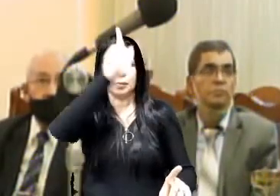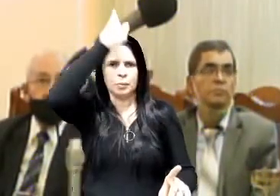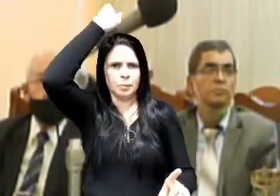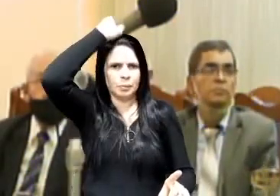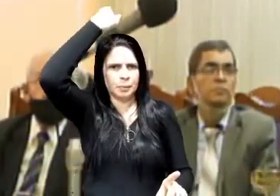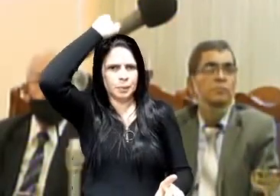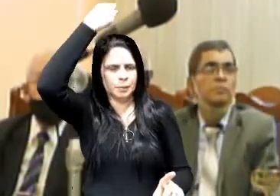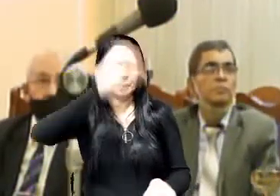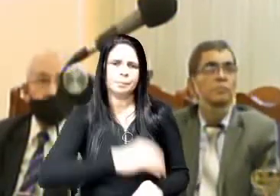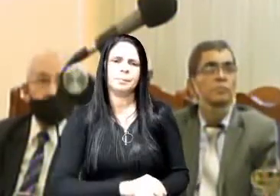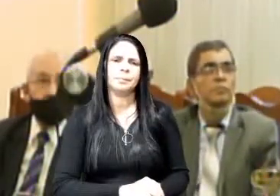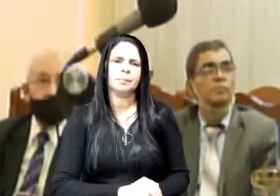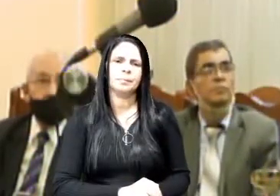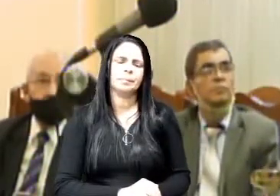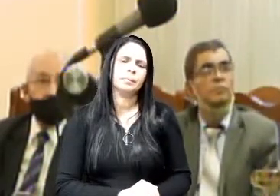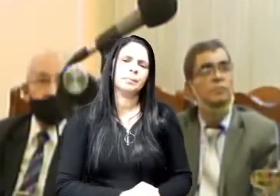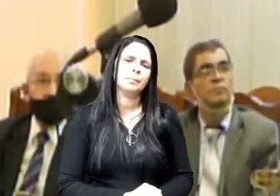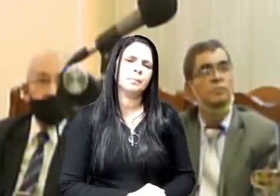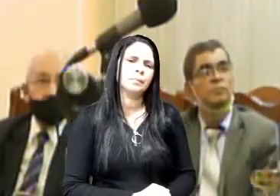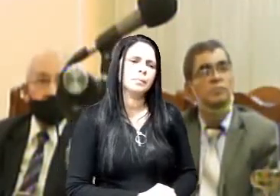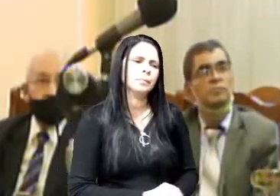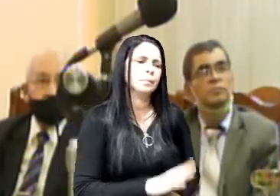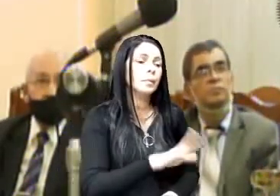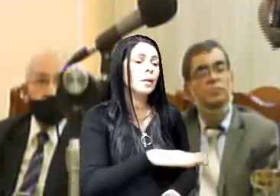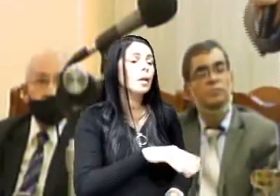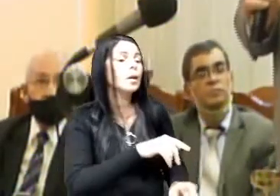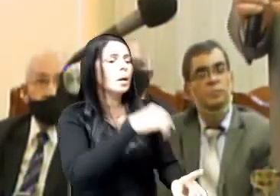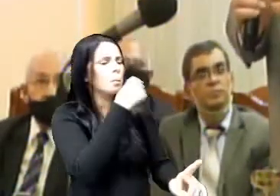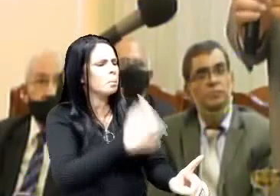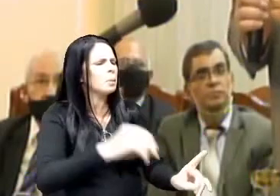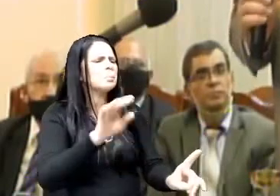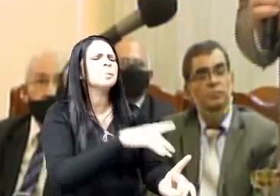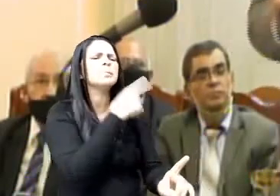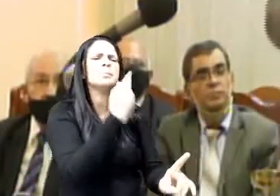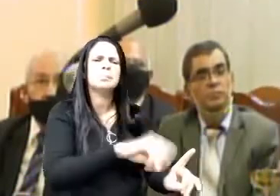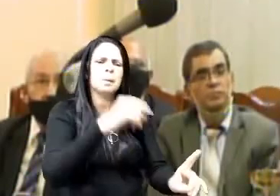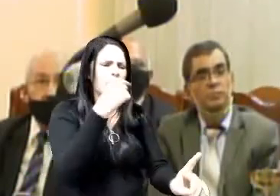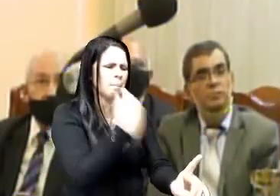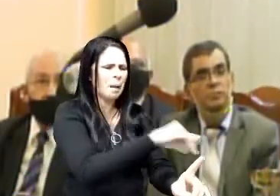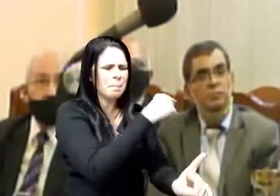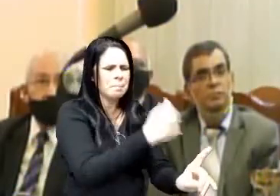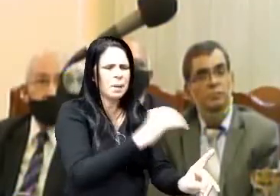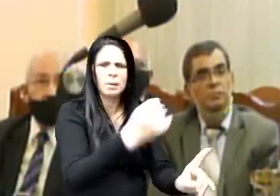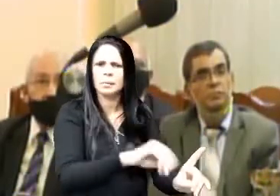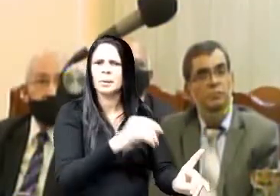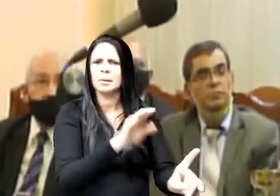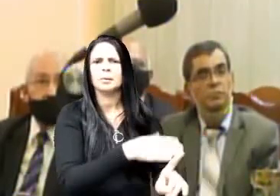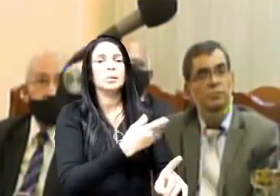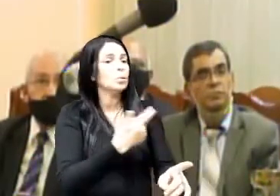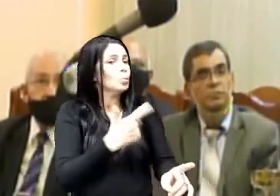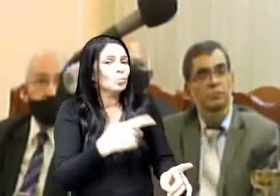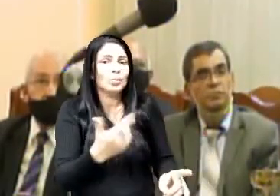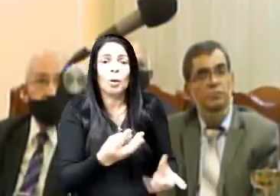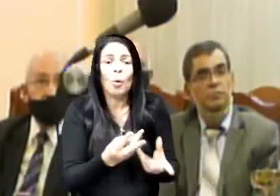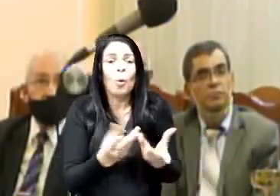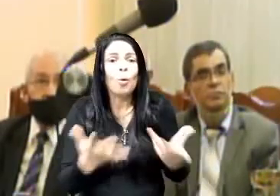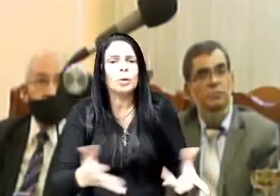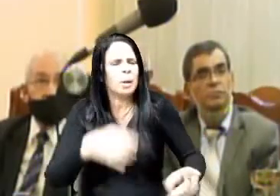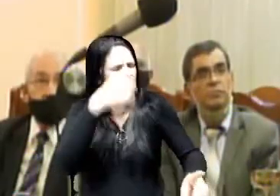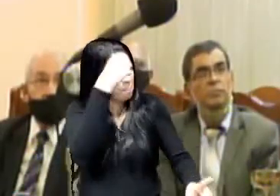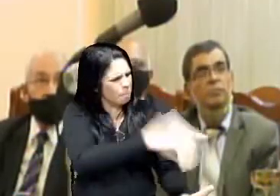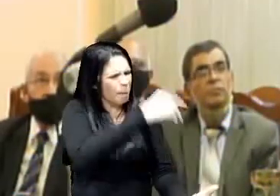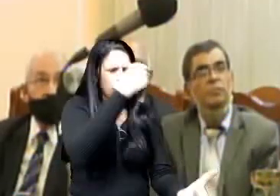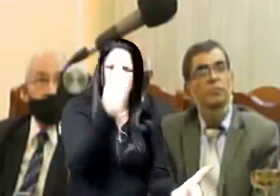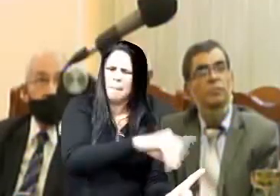Eram os romanos. E açoitar com vara, irmão, escute, não tinha conta, não. Era